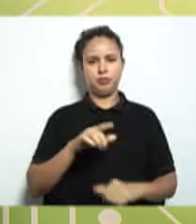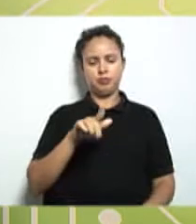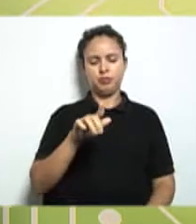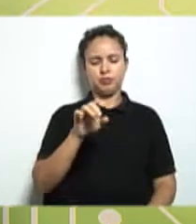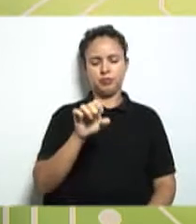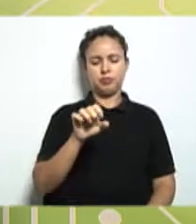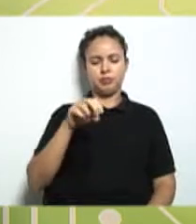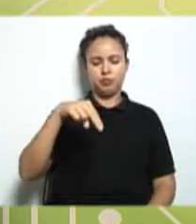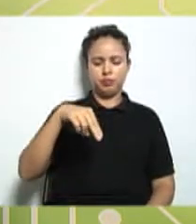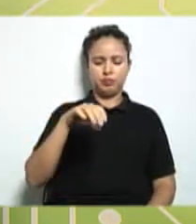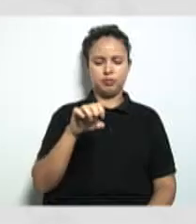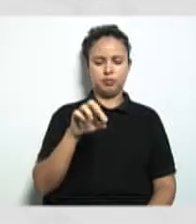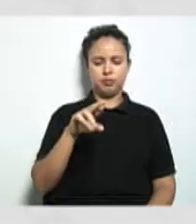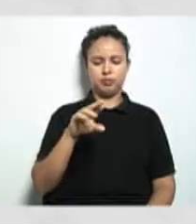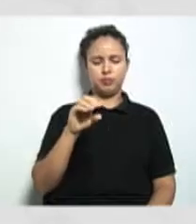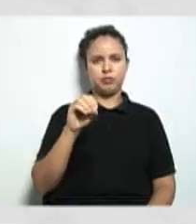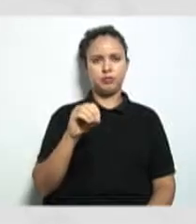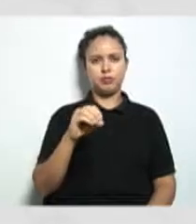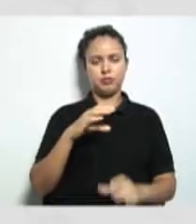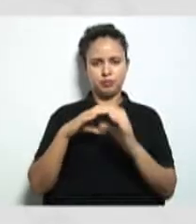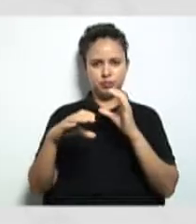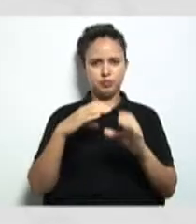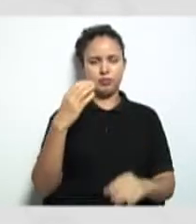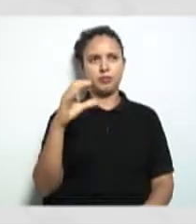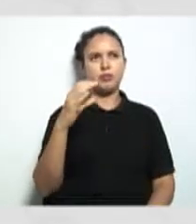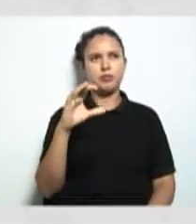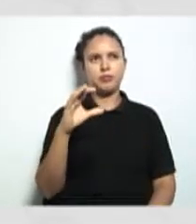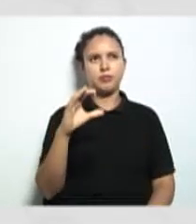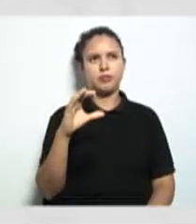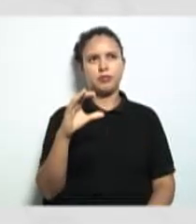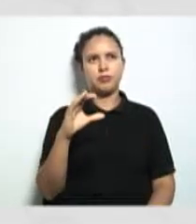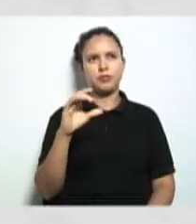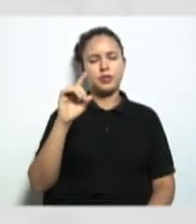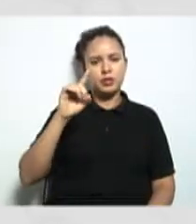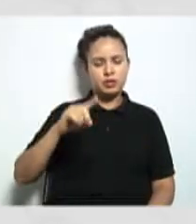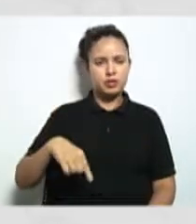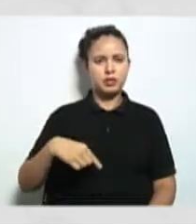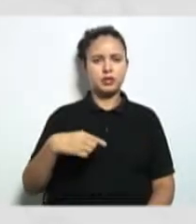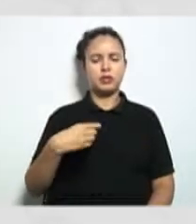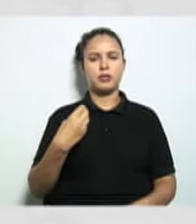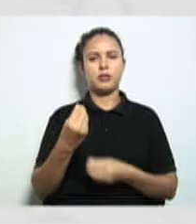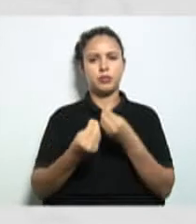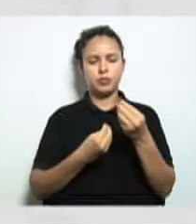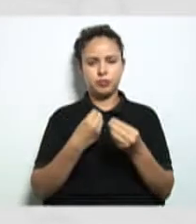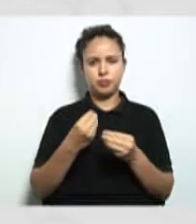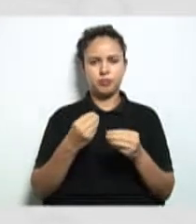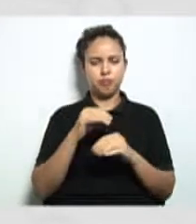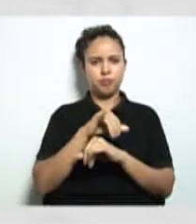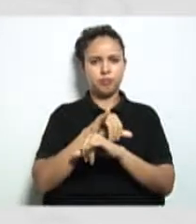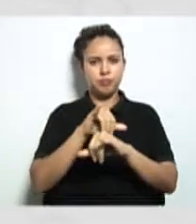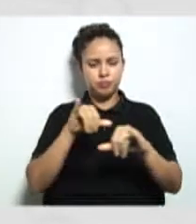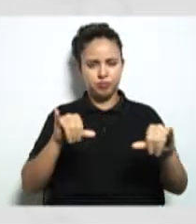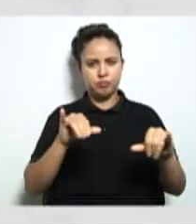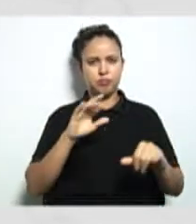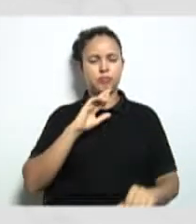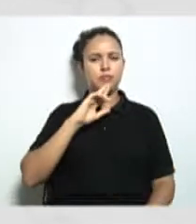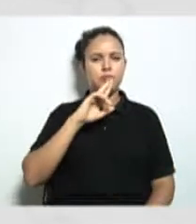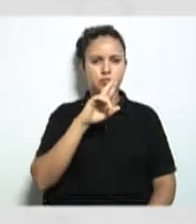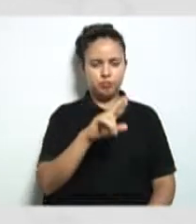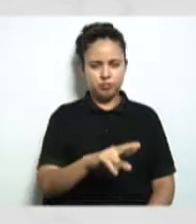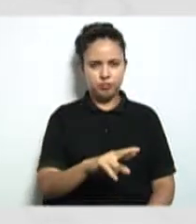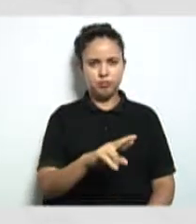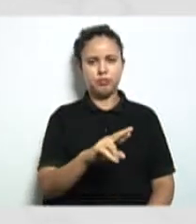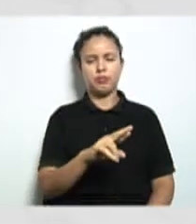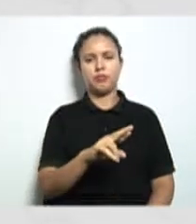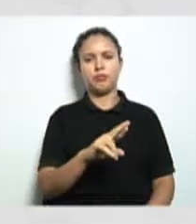científica. Vamos lá, olha, gênero de comunicação científica é o quê? É uma forma de divulgar resultados de